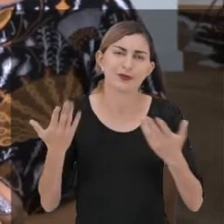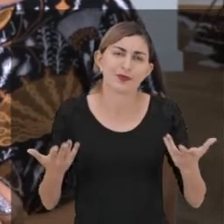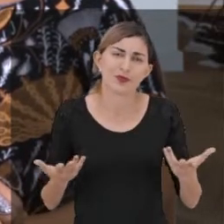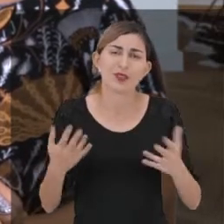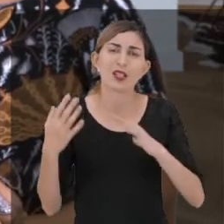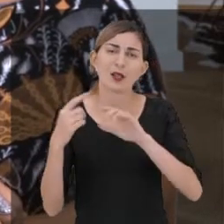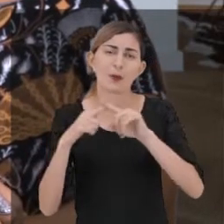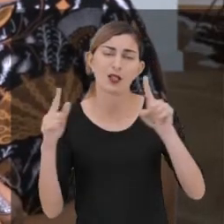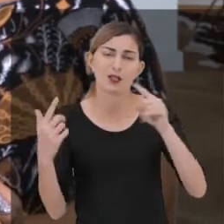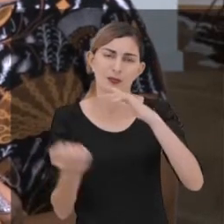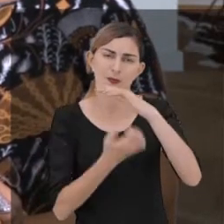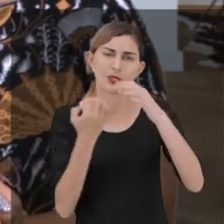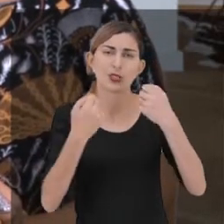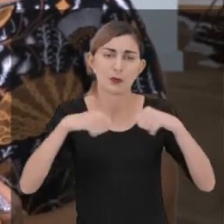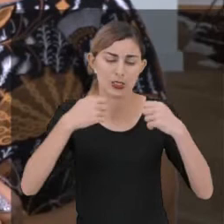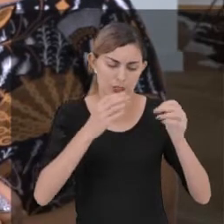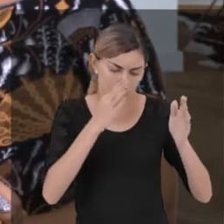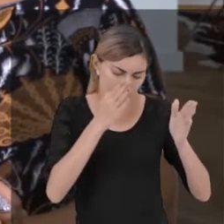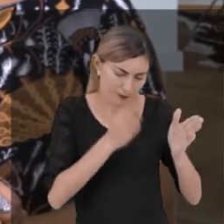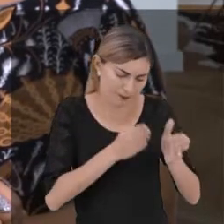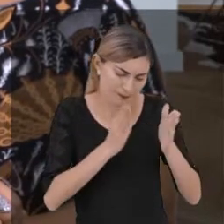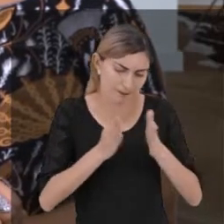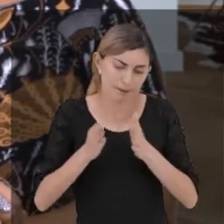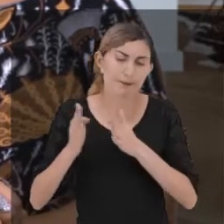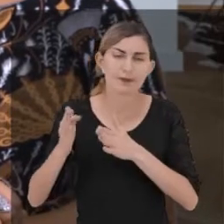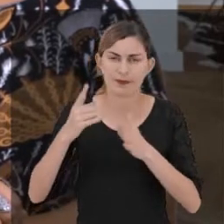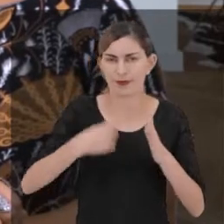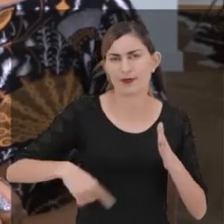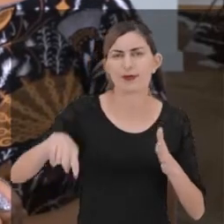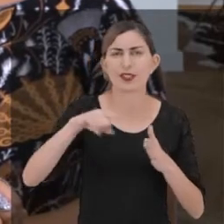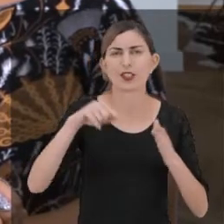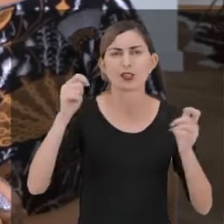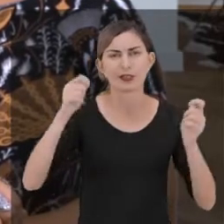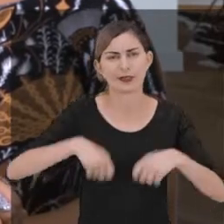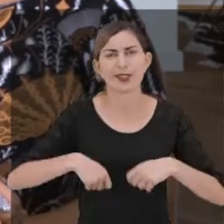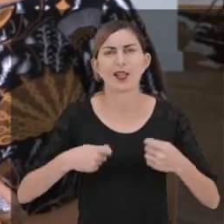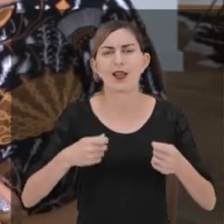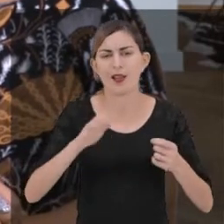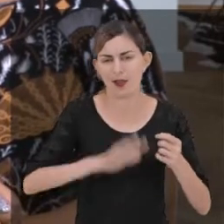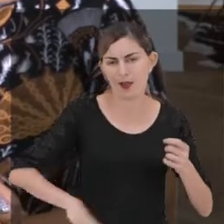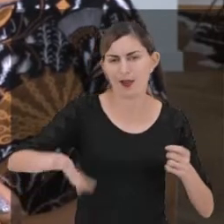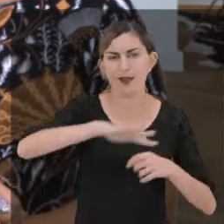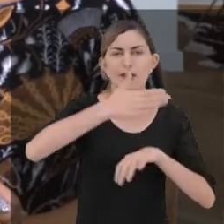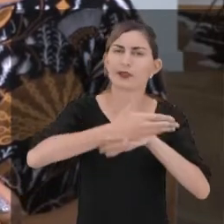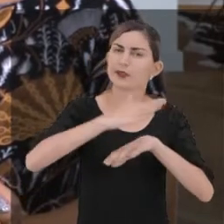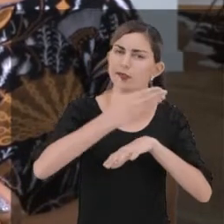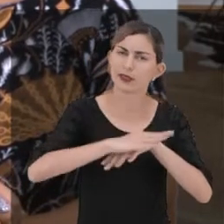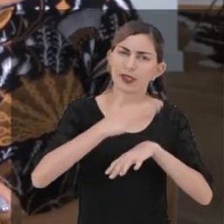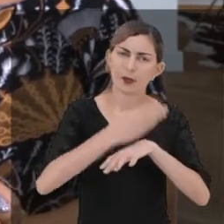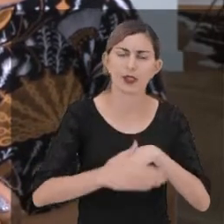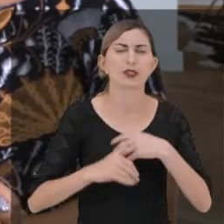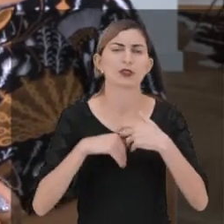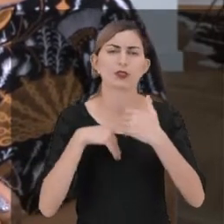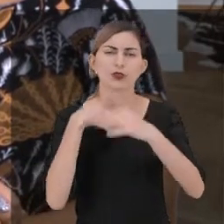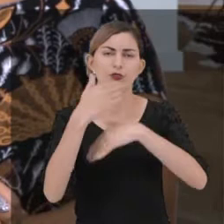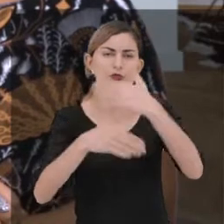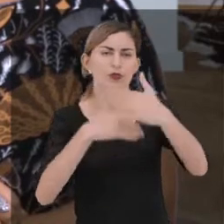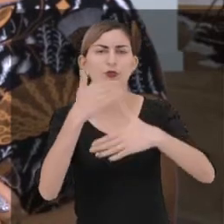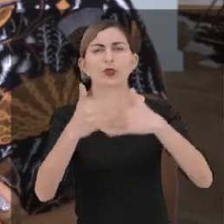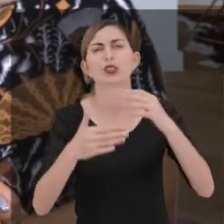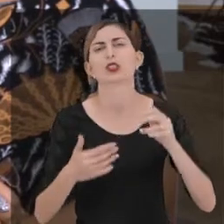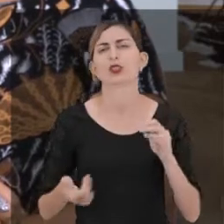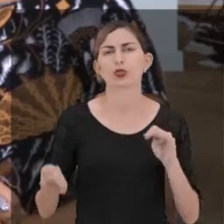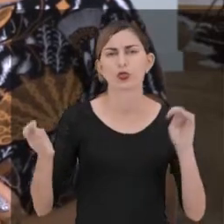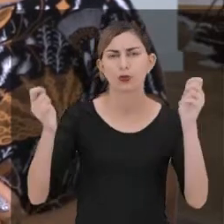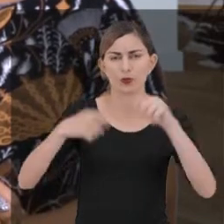as empresas precisam se organizar para que a gente possa prover a área de treinamento e desenvolvimento, para que a